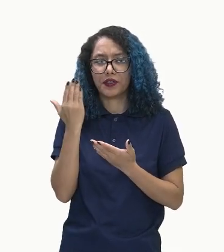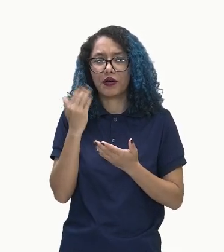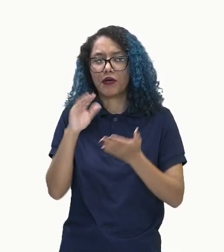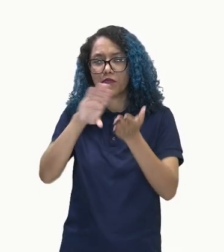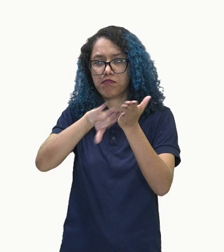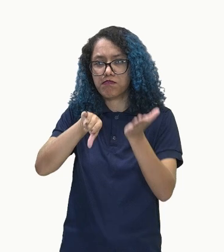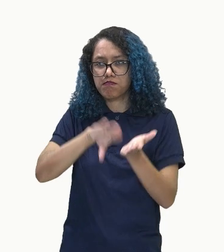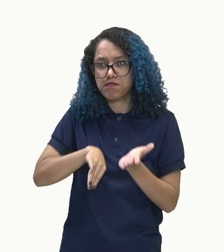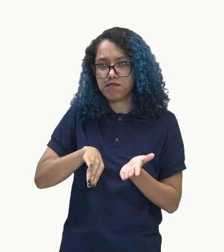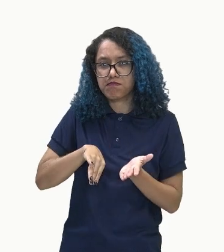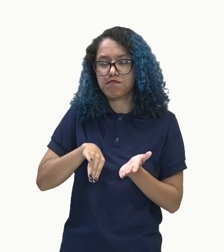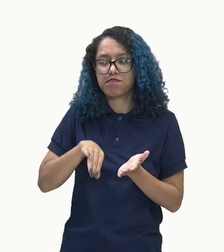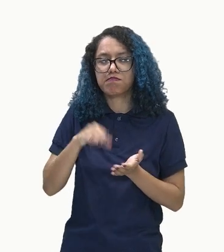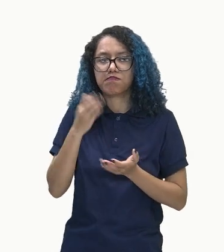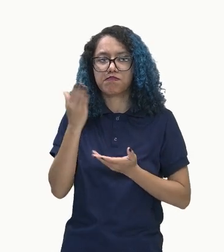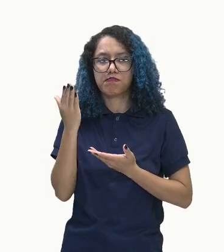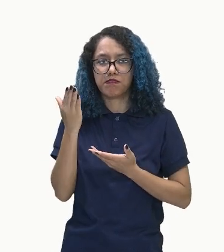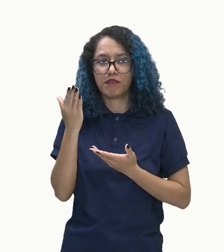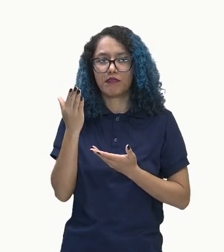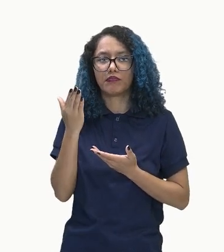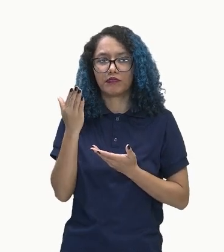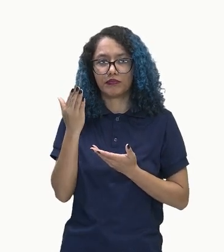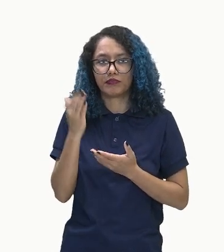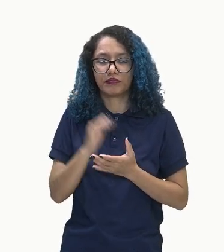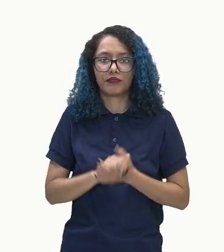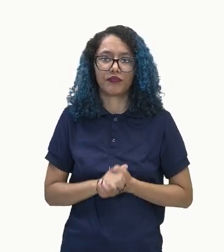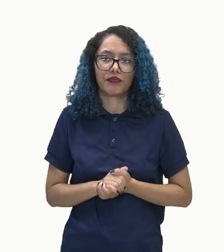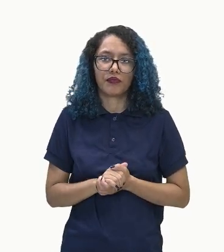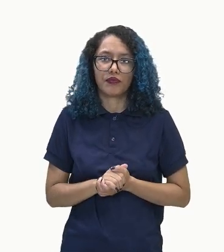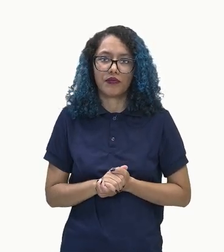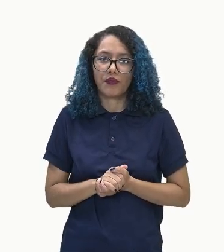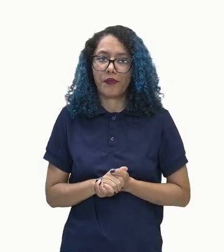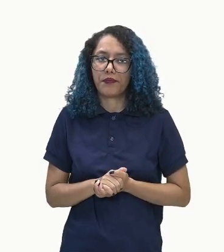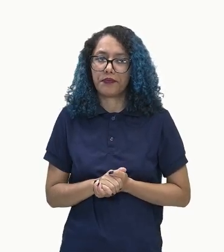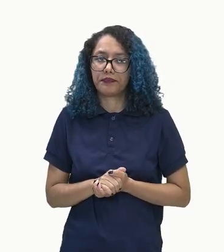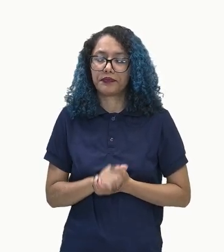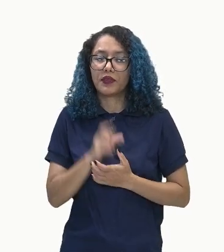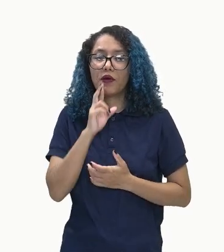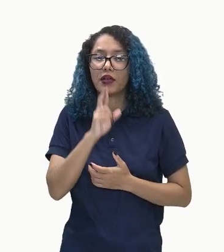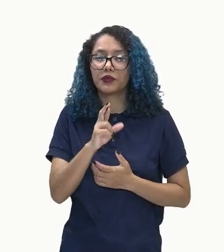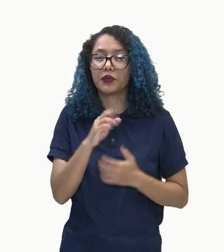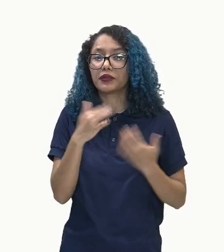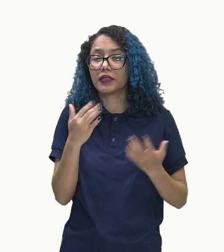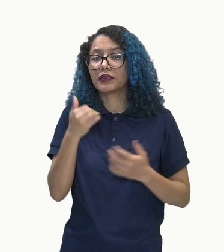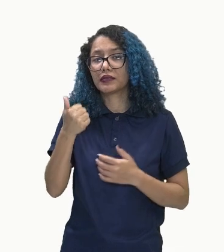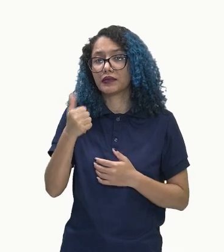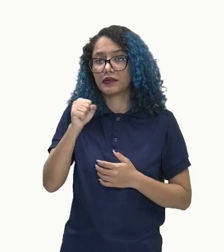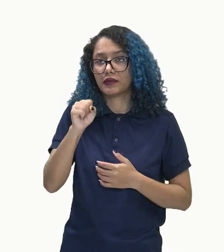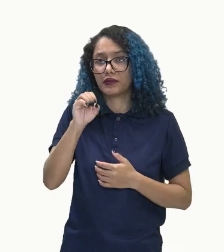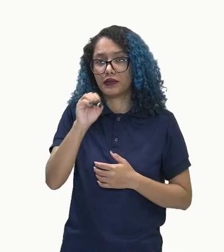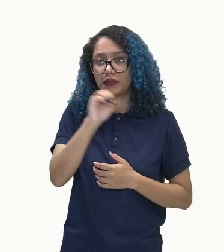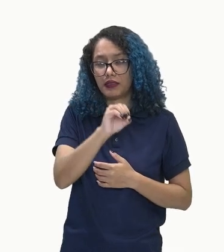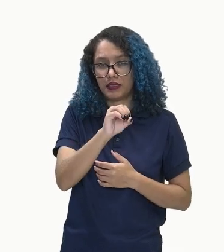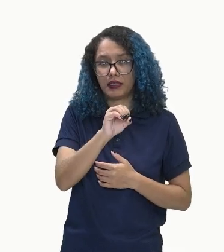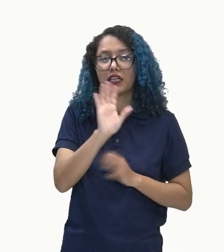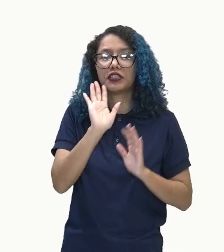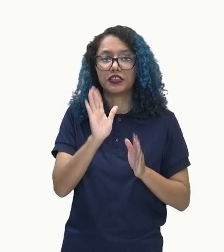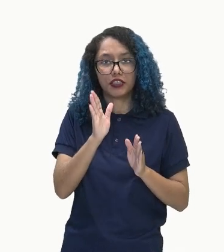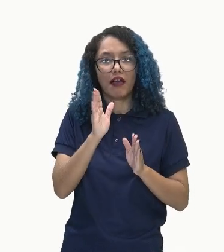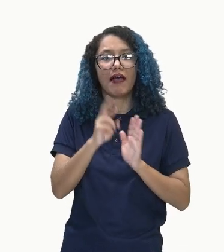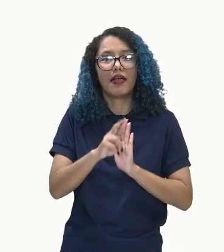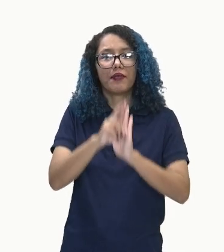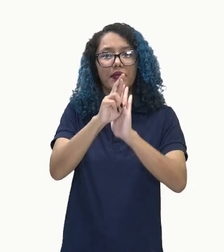de baixo. Sobrou quanto? 180. Meus queridos alunos, esses R$ 180 aqui, ó, já é exatamente os